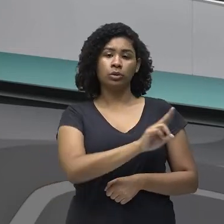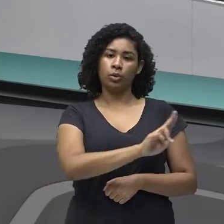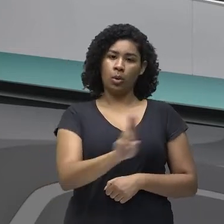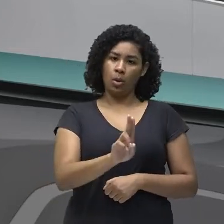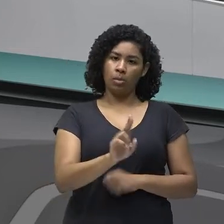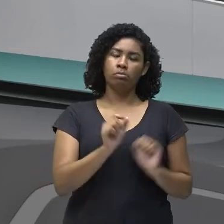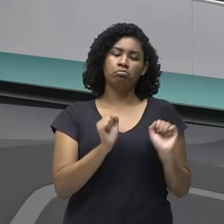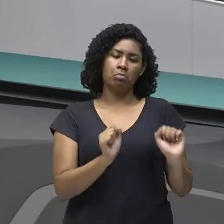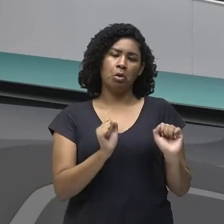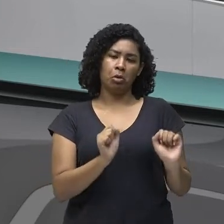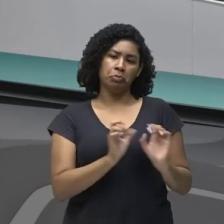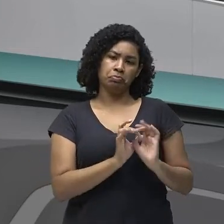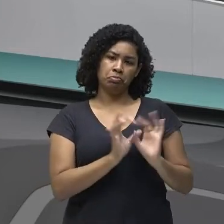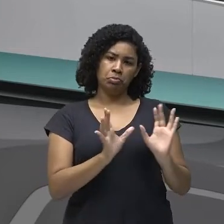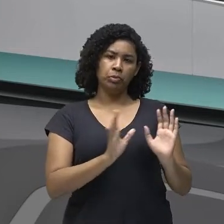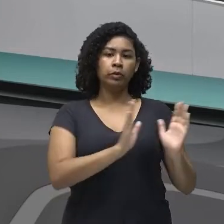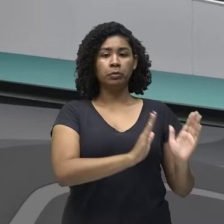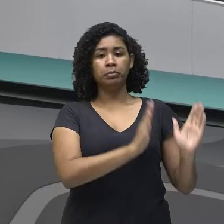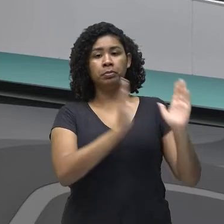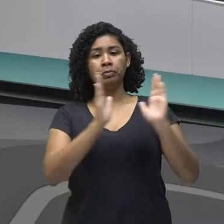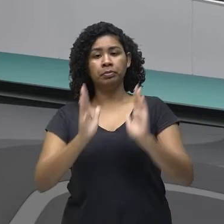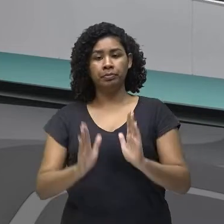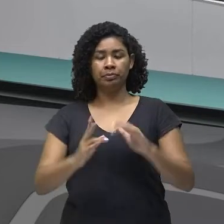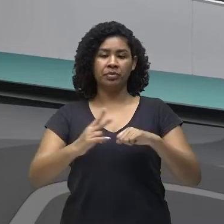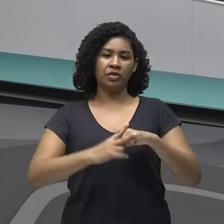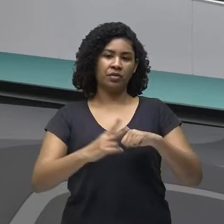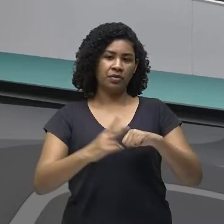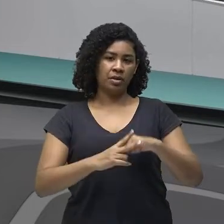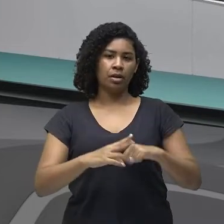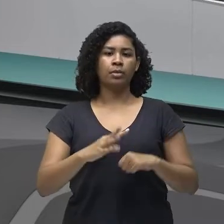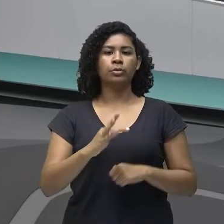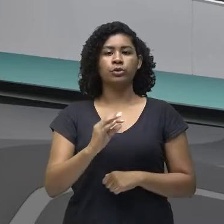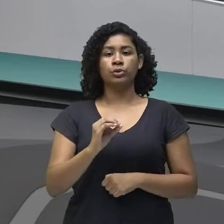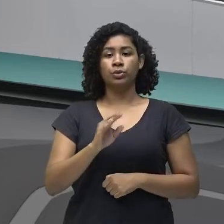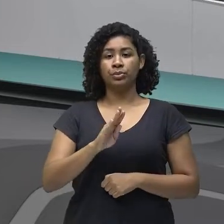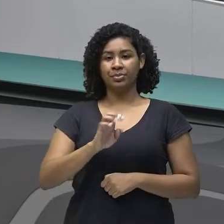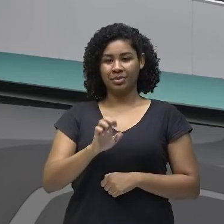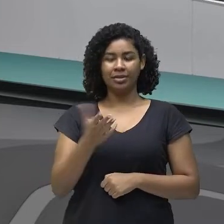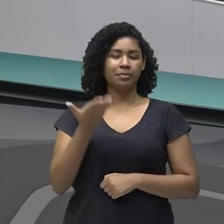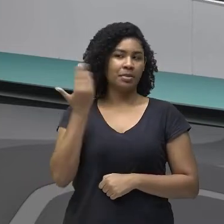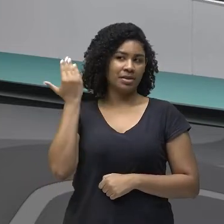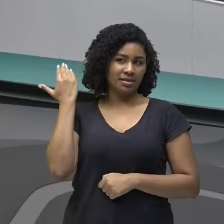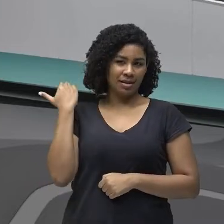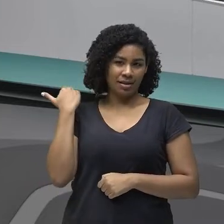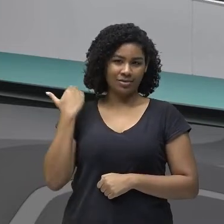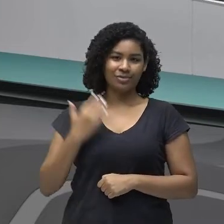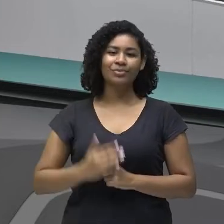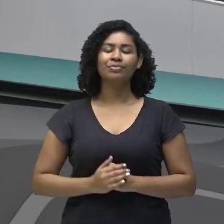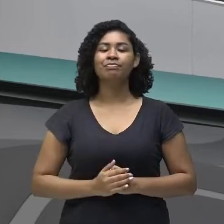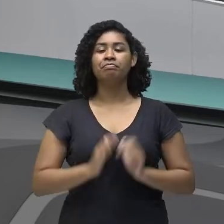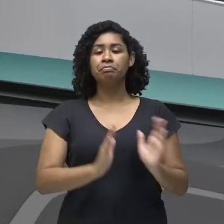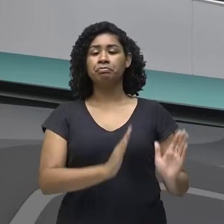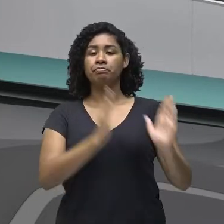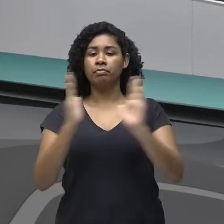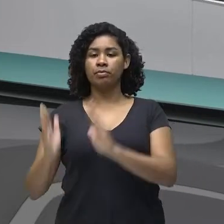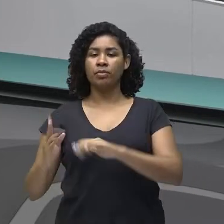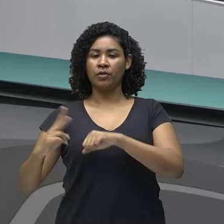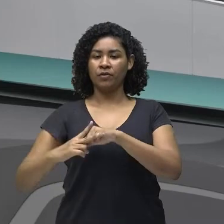que substitui o sujeito. Depois o verbo to be, em que tempo? No passado. Depois o